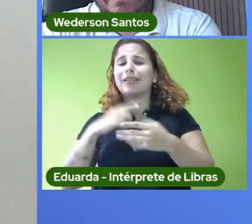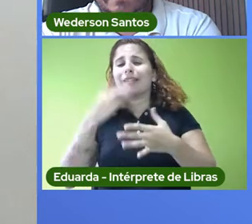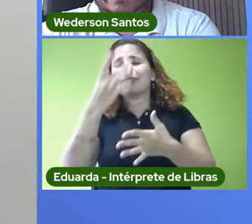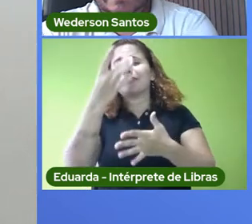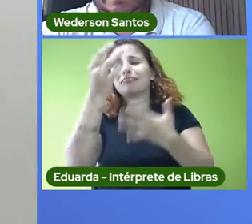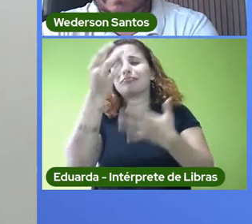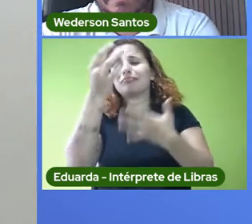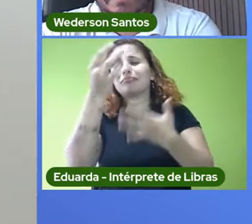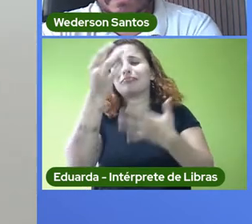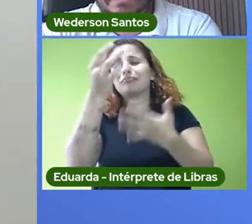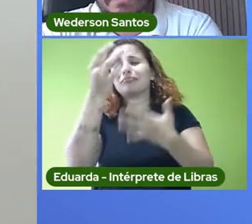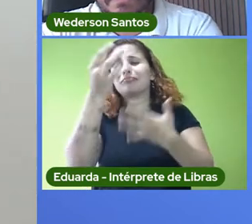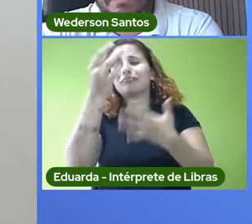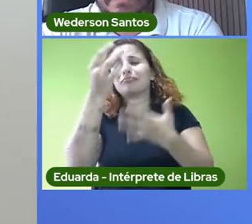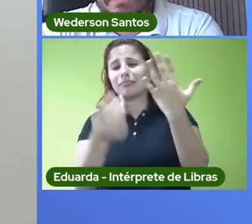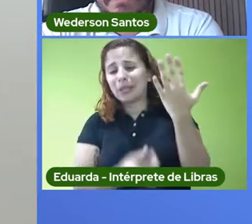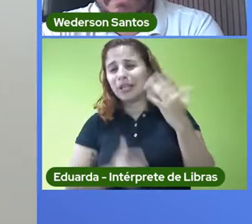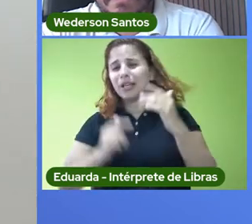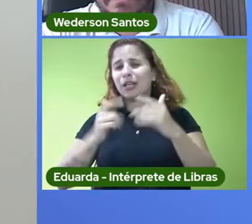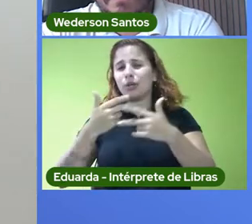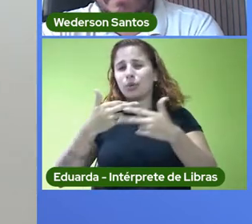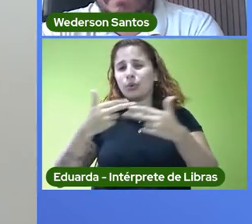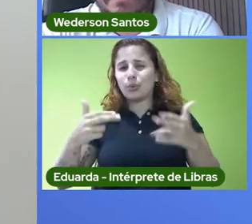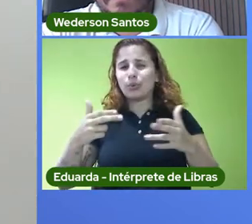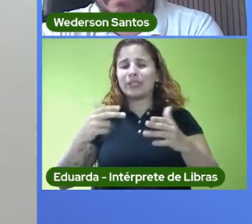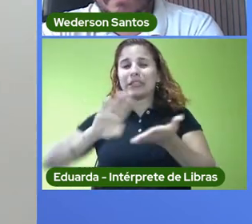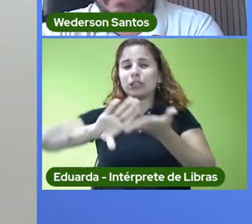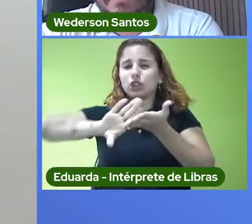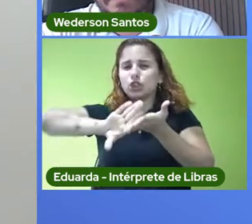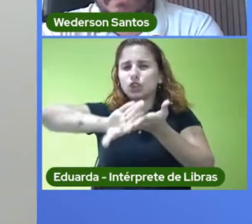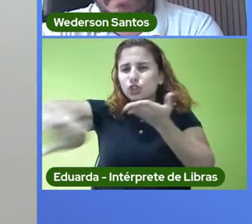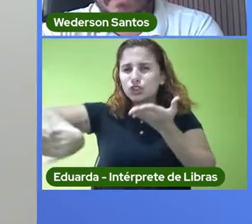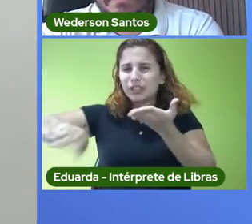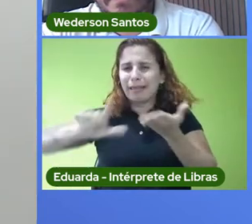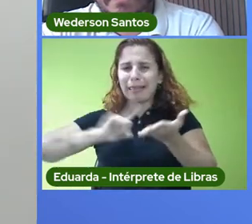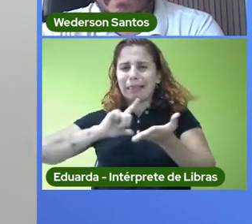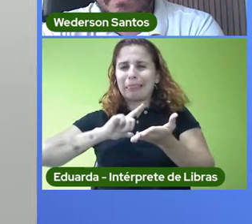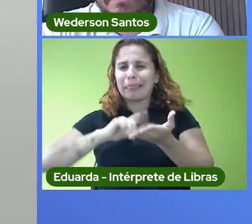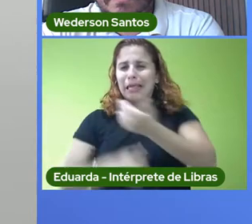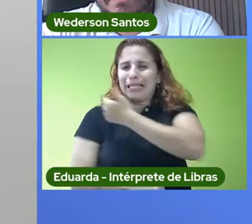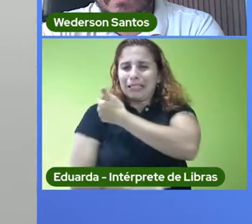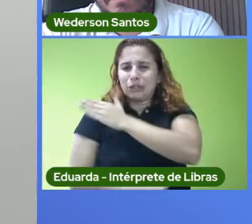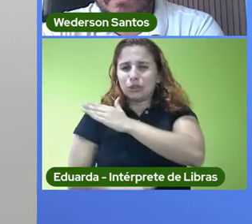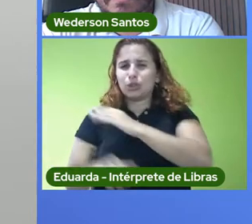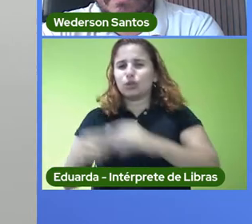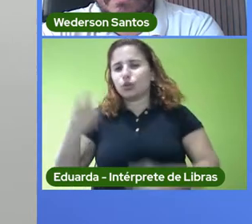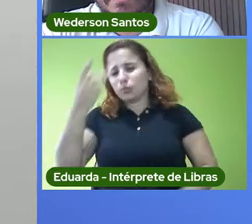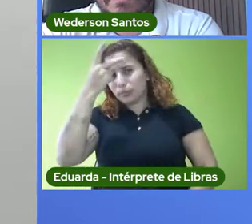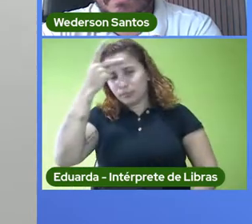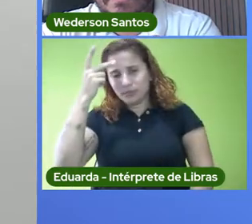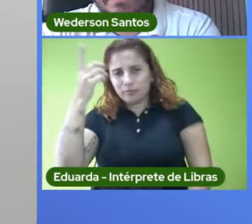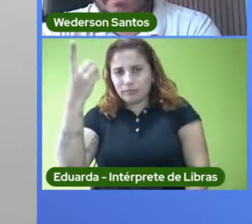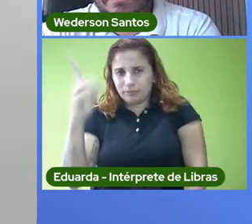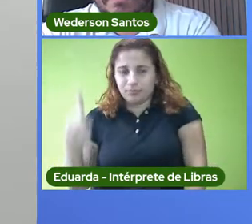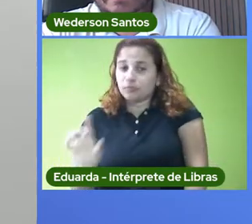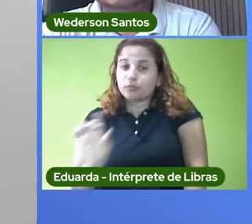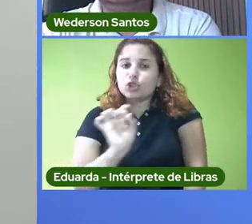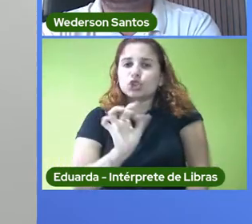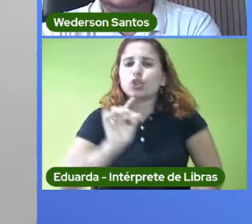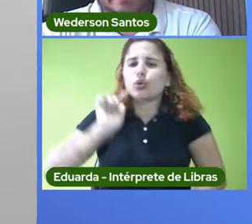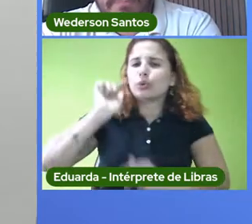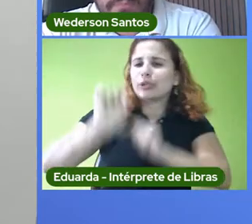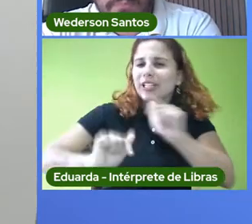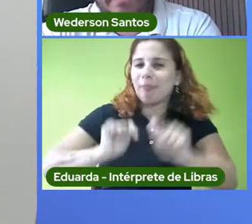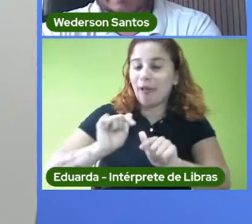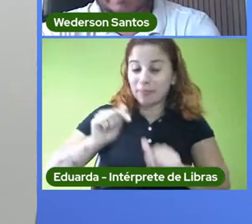de exclusão que envolve a pessoa com deficiência, né? Que não é meramente uma questão de relação de trabalho patrão e empregado, né? Ela vai